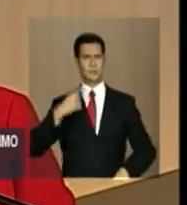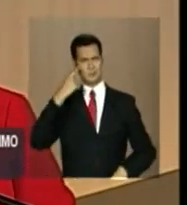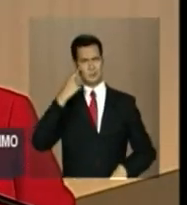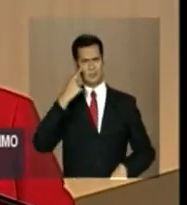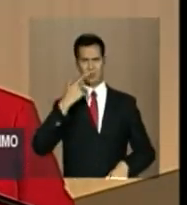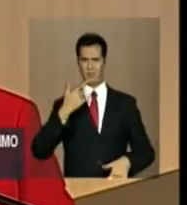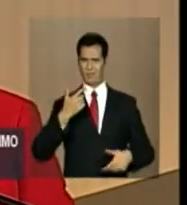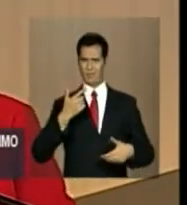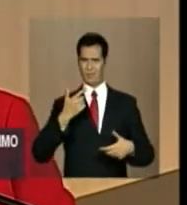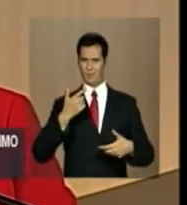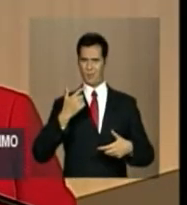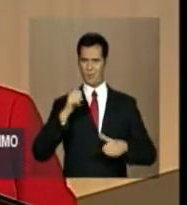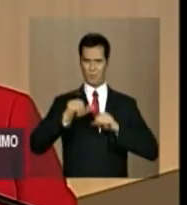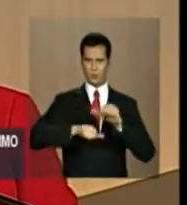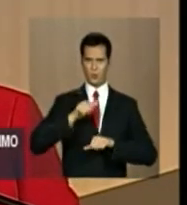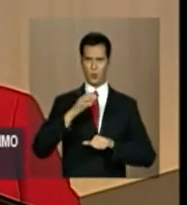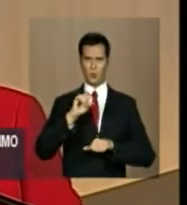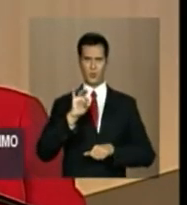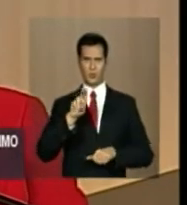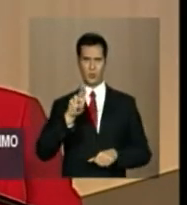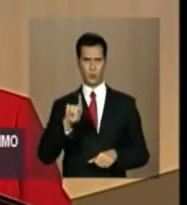conteúdo nacional, estão equivocados.